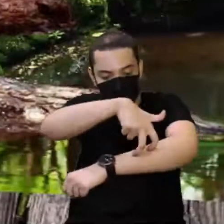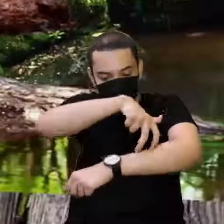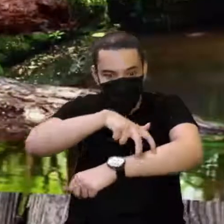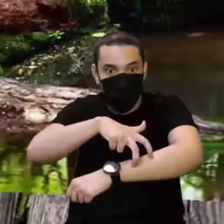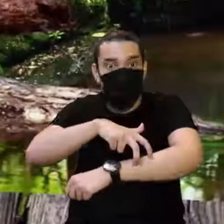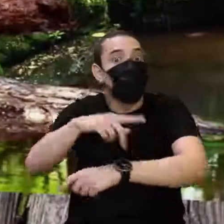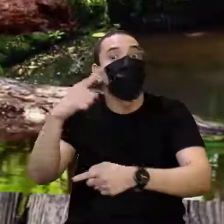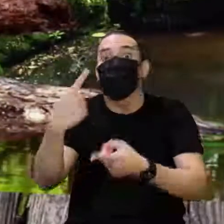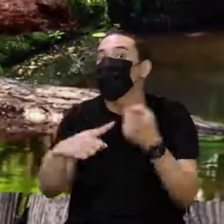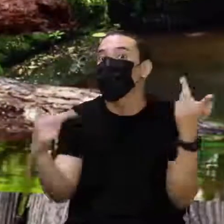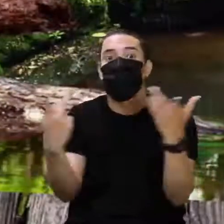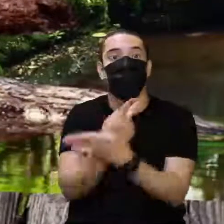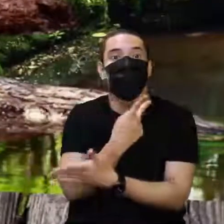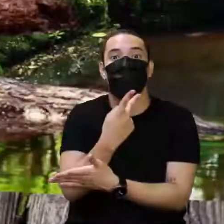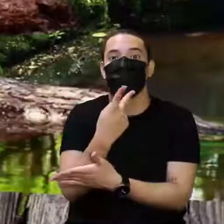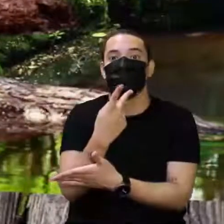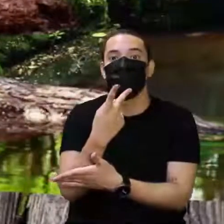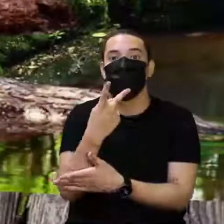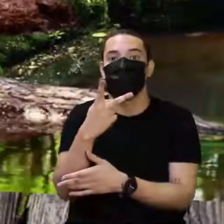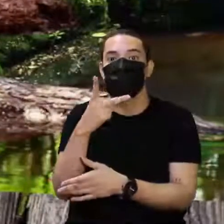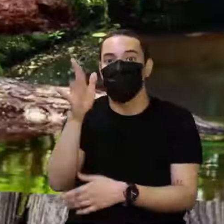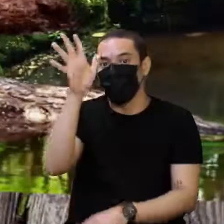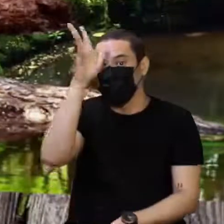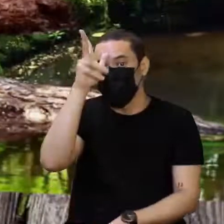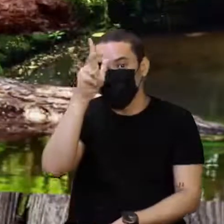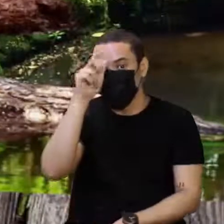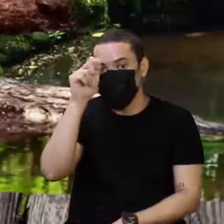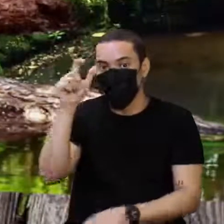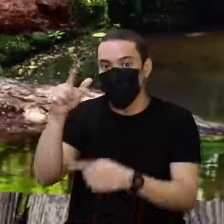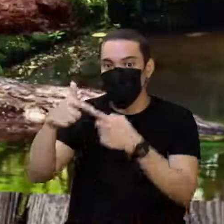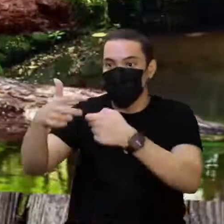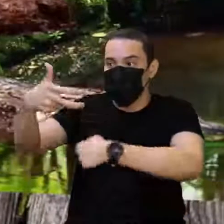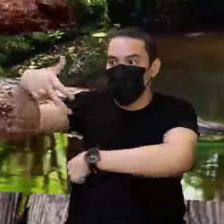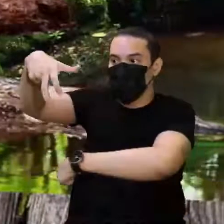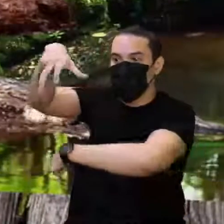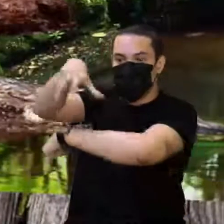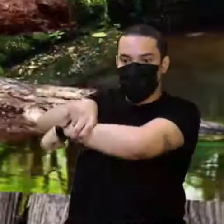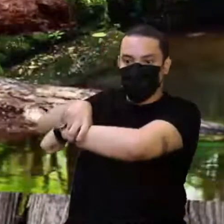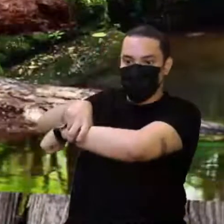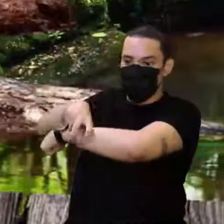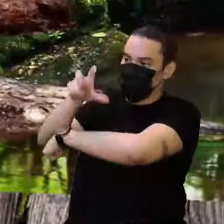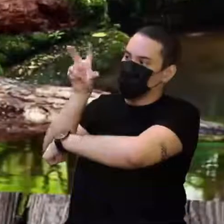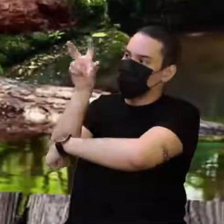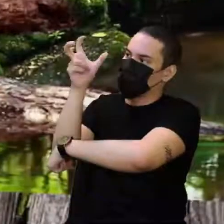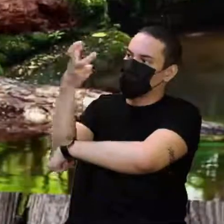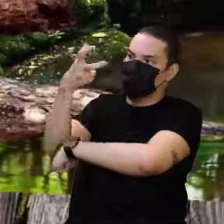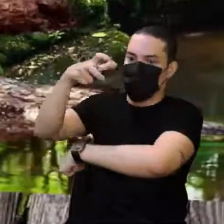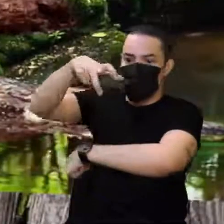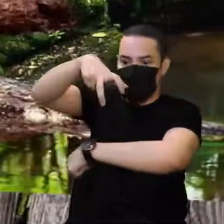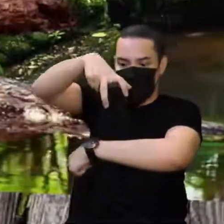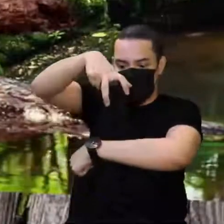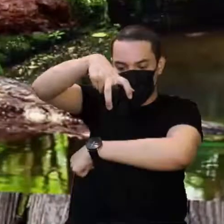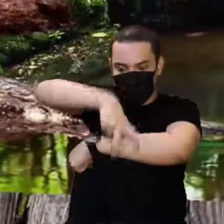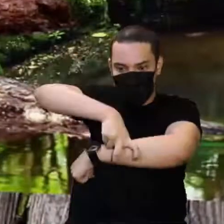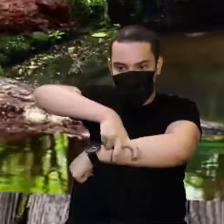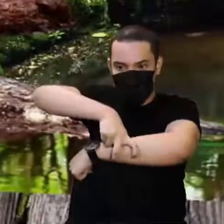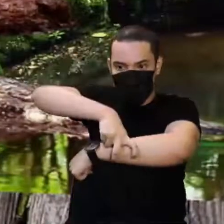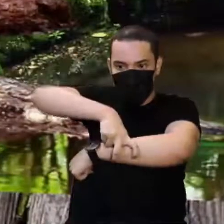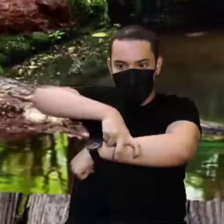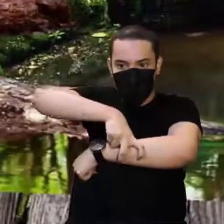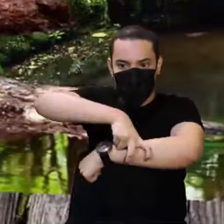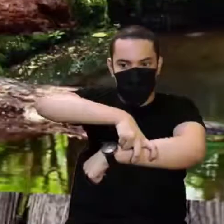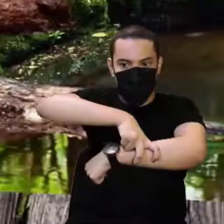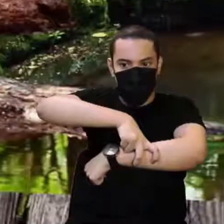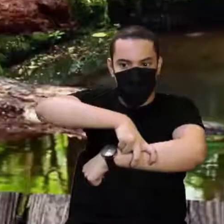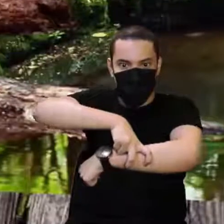aves? Justamente por causa dos artelhos. Esse dedo opositor ali faz com que esses três primeiros travem e o